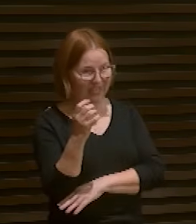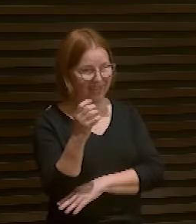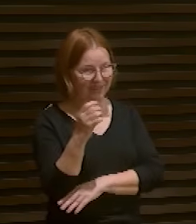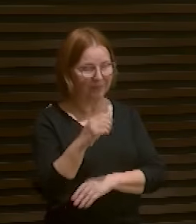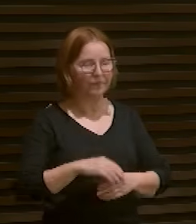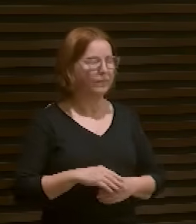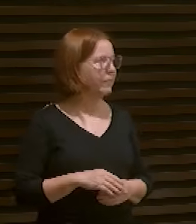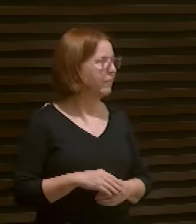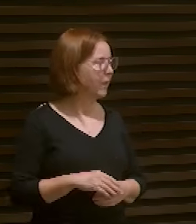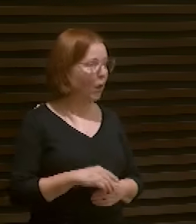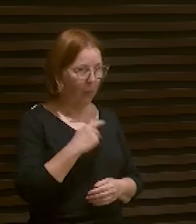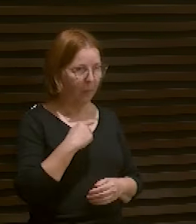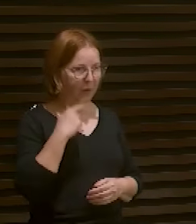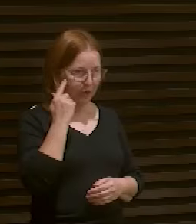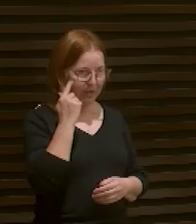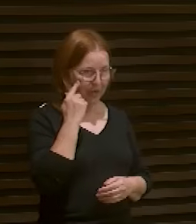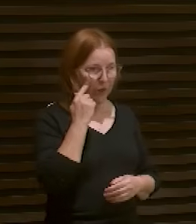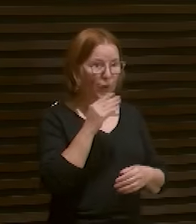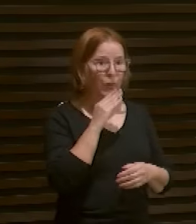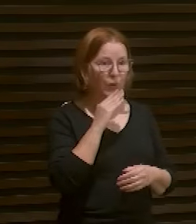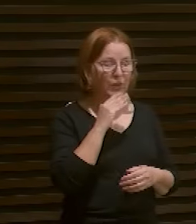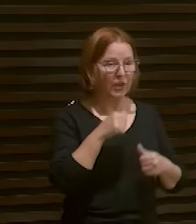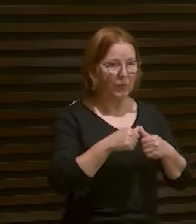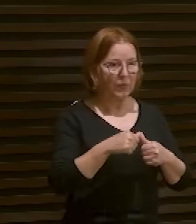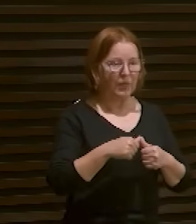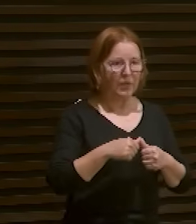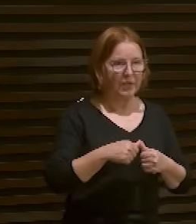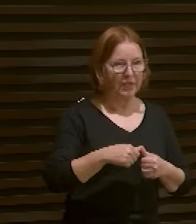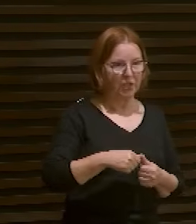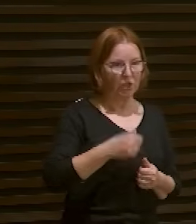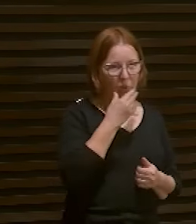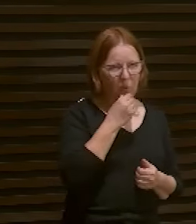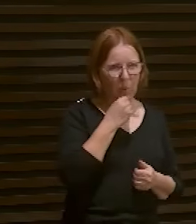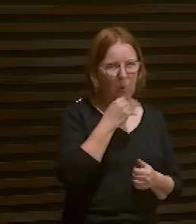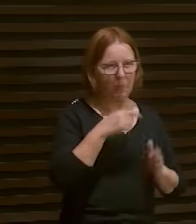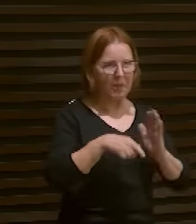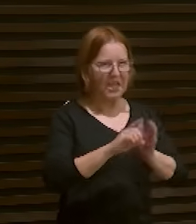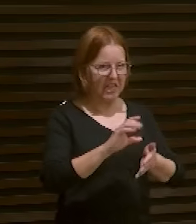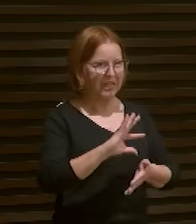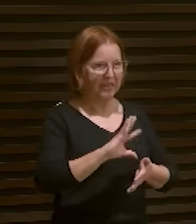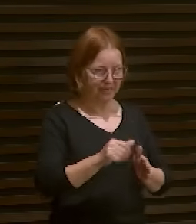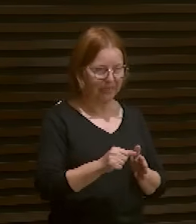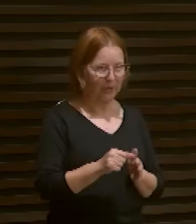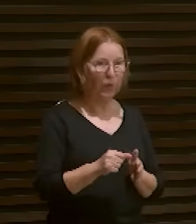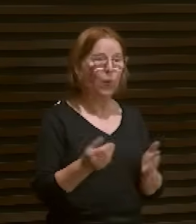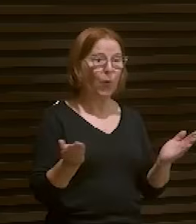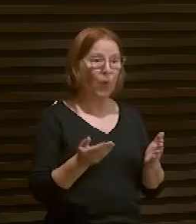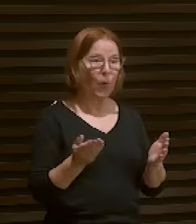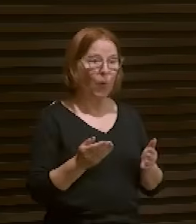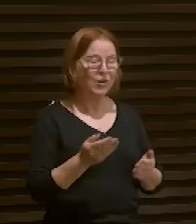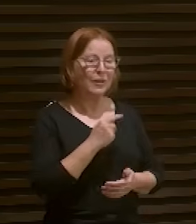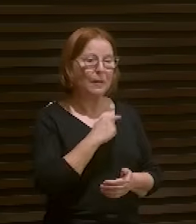O pastor Glênio que conheceu essa pessoa na cidade de São Paulo. Hoje esse cara é pastor. Ele teve filhos, os filhos dele chamam essa senhora